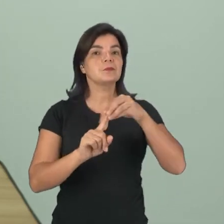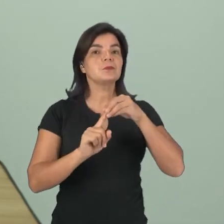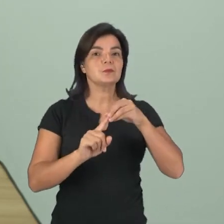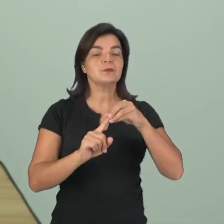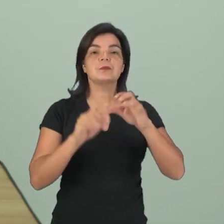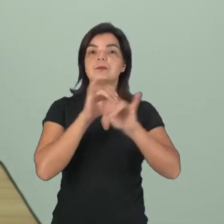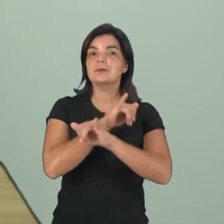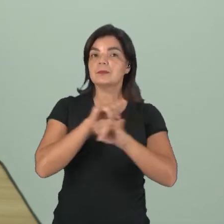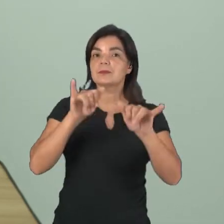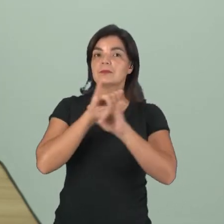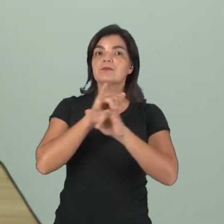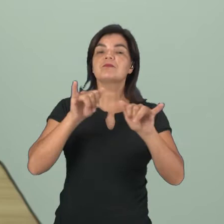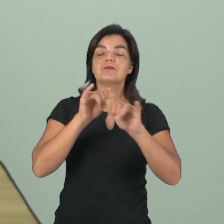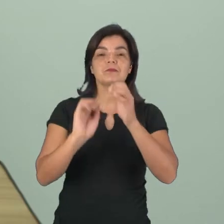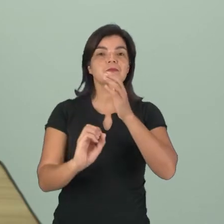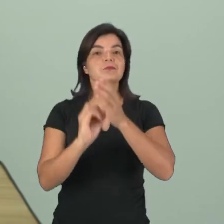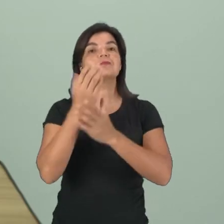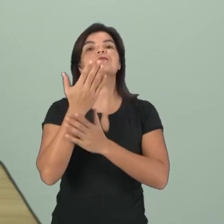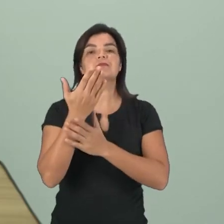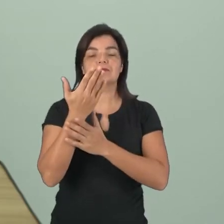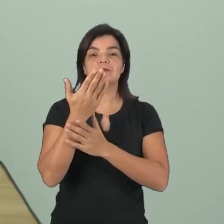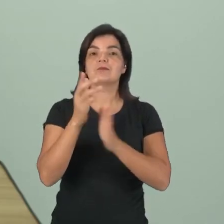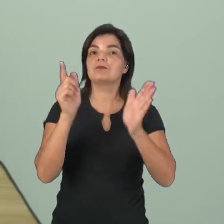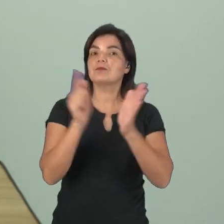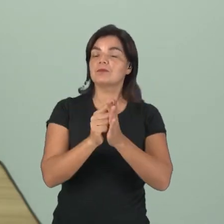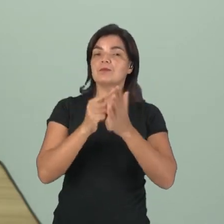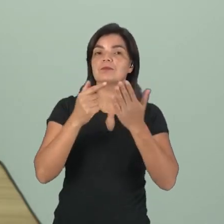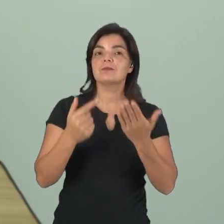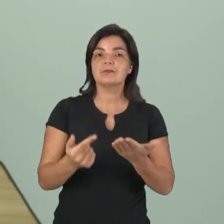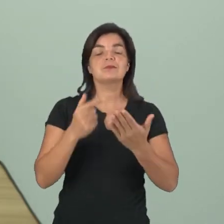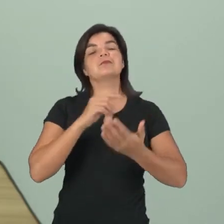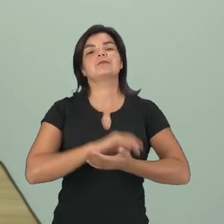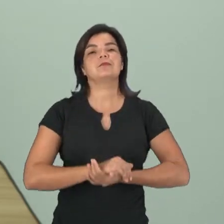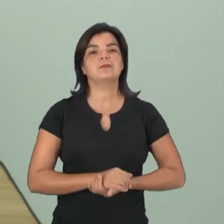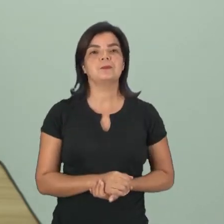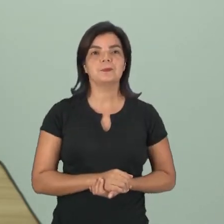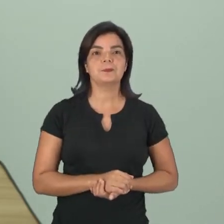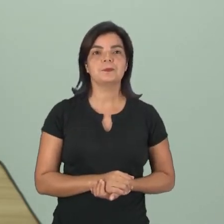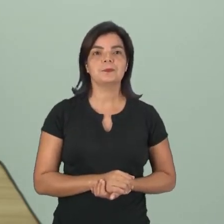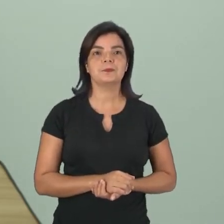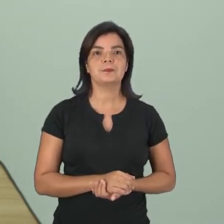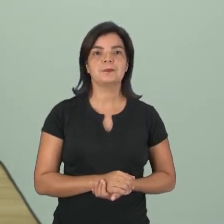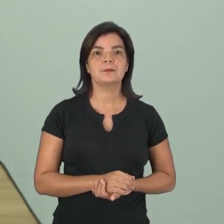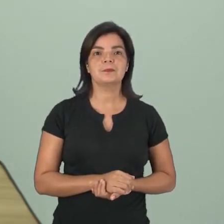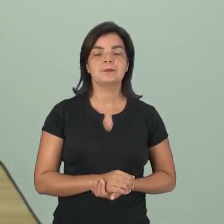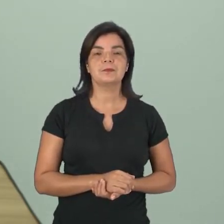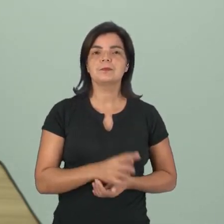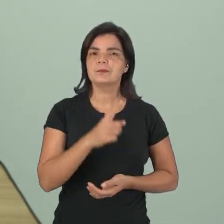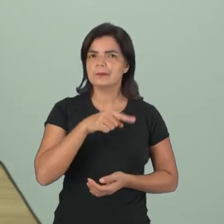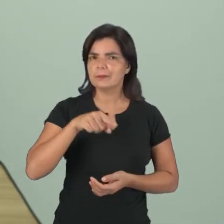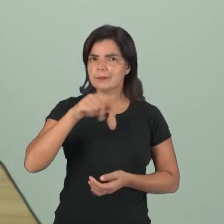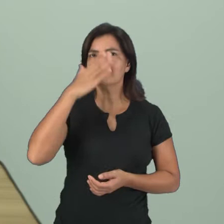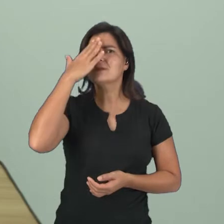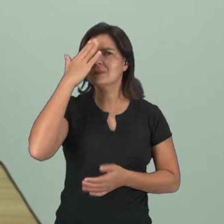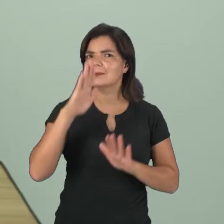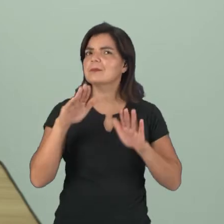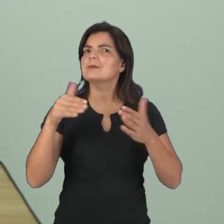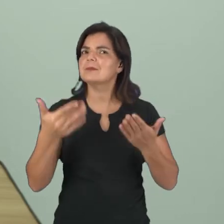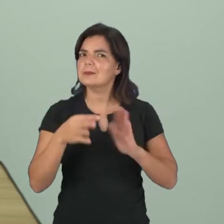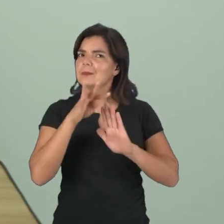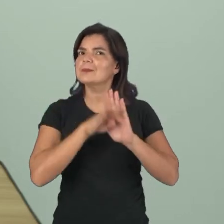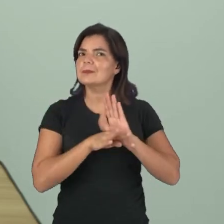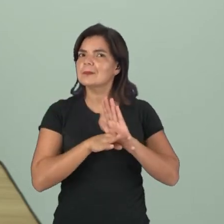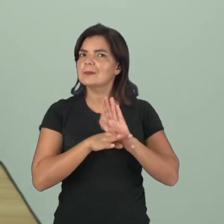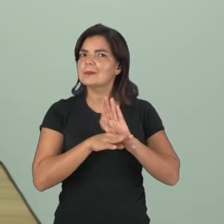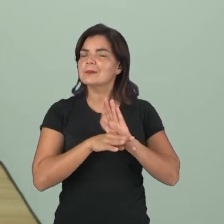de divulgar um acontecimento por meios jornalísticos. Você já sabe qual é este